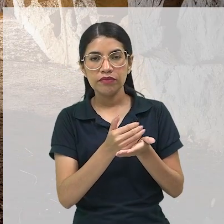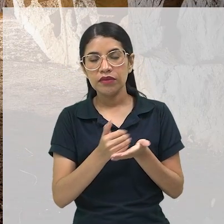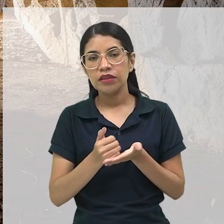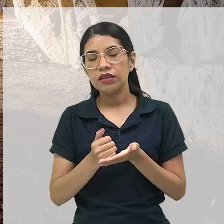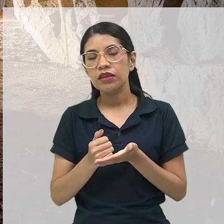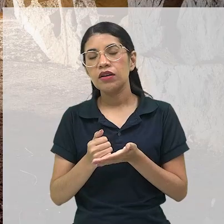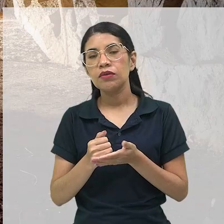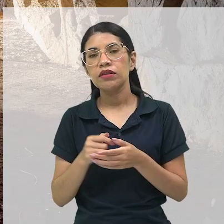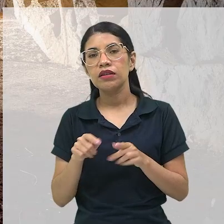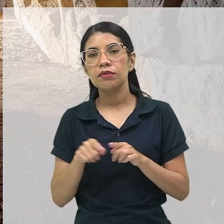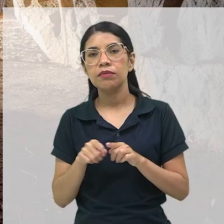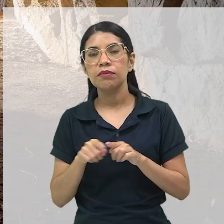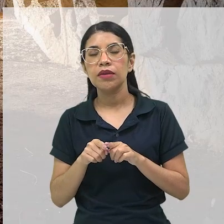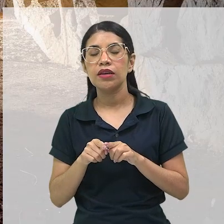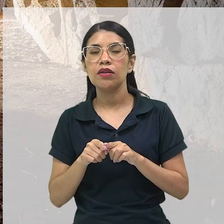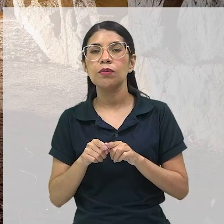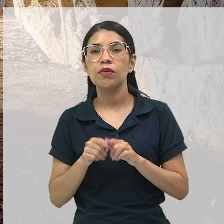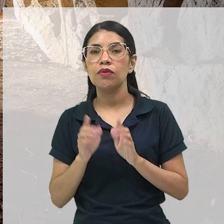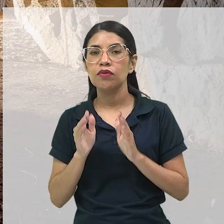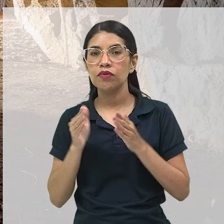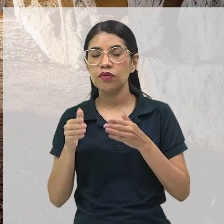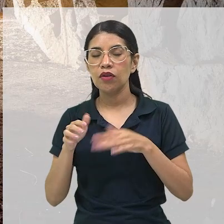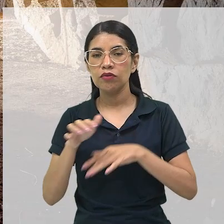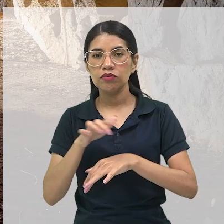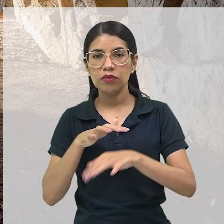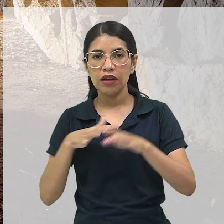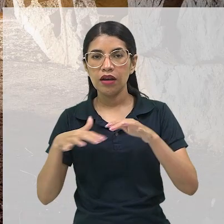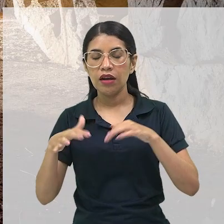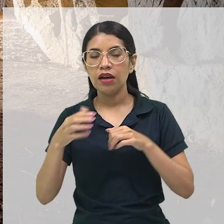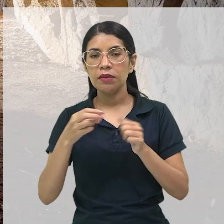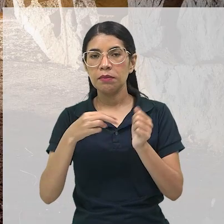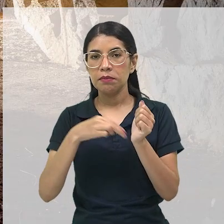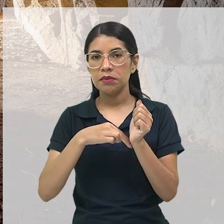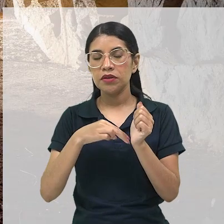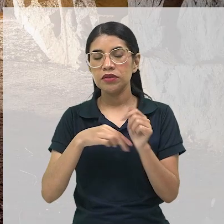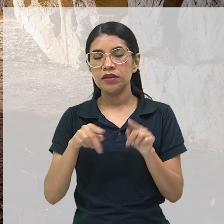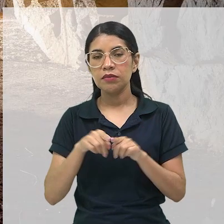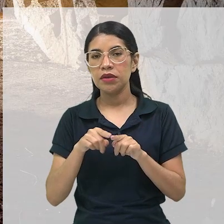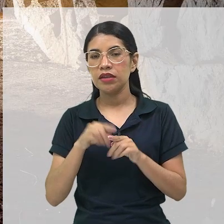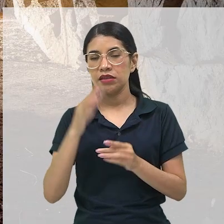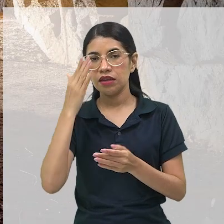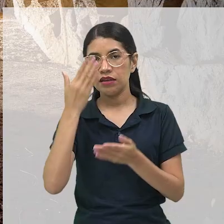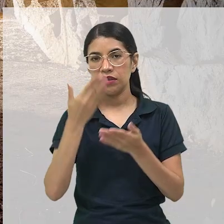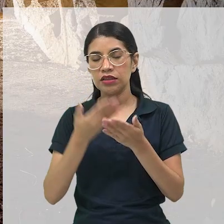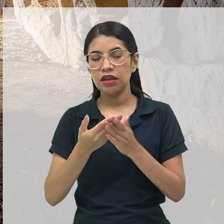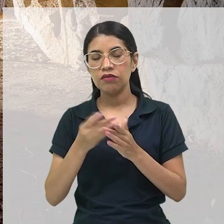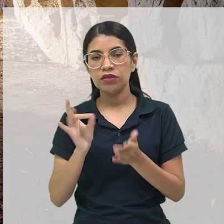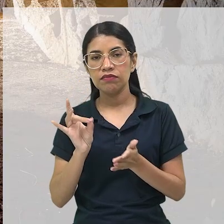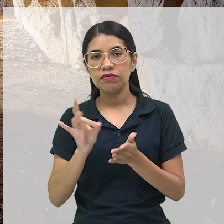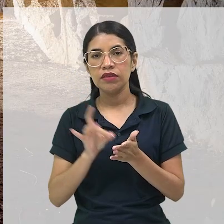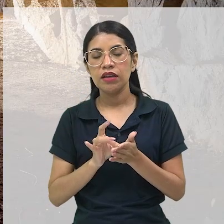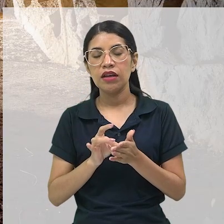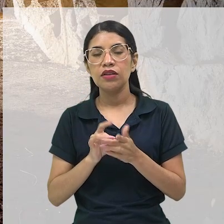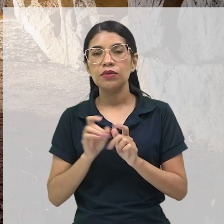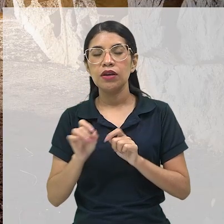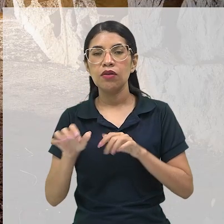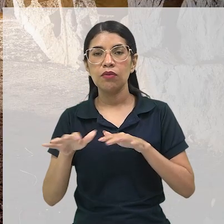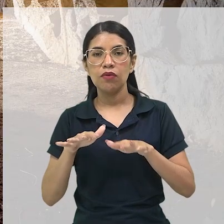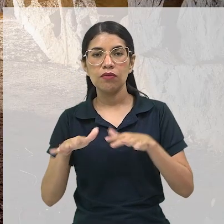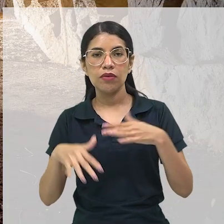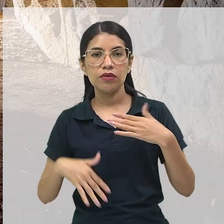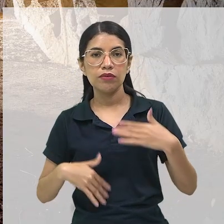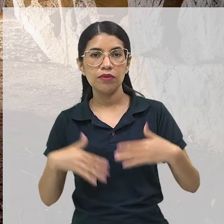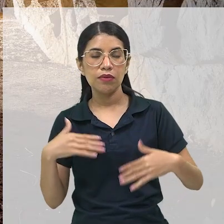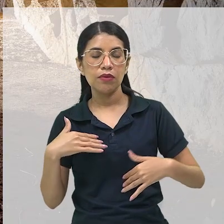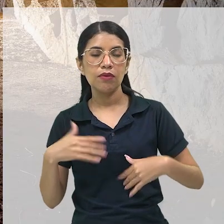movimentações com esse caráter de magia, esse caráter místico, porque eles acreditavam fortemente nessa relação da movimentação